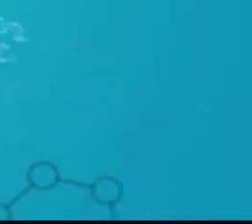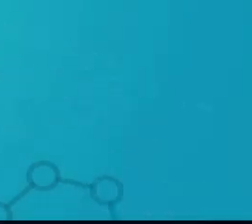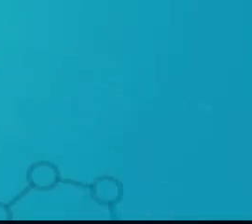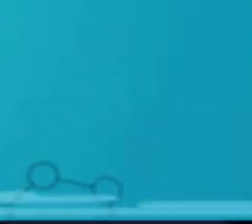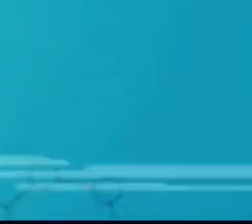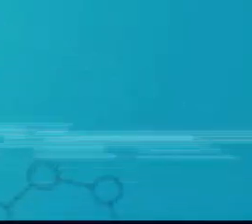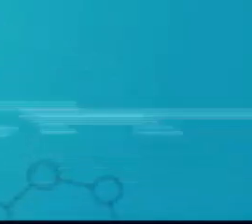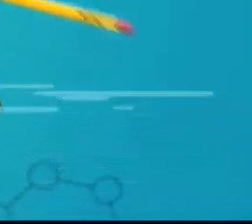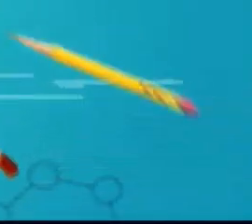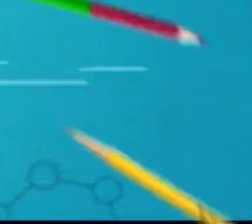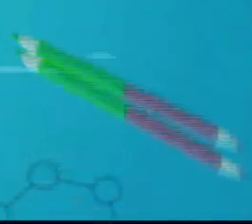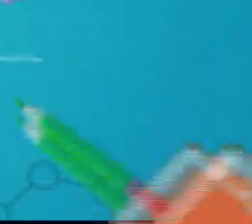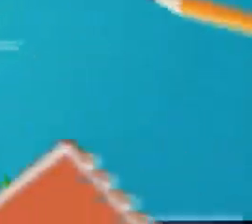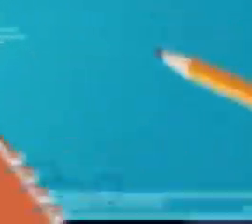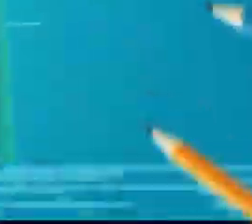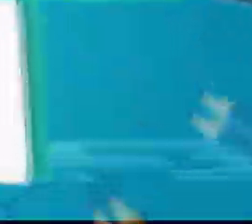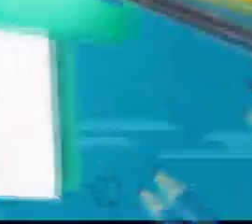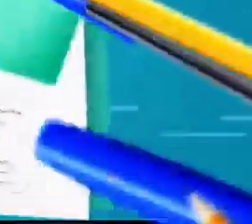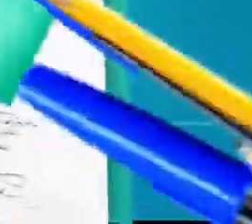o